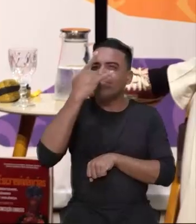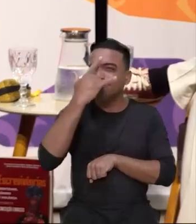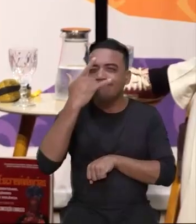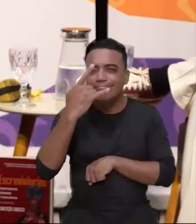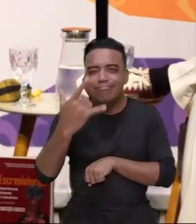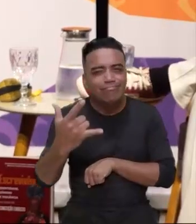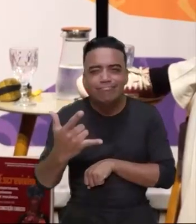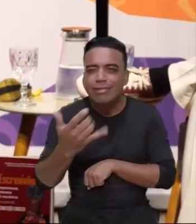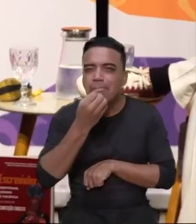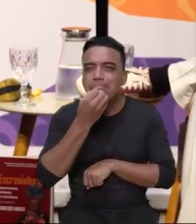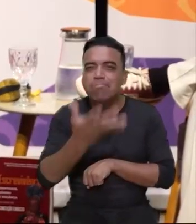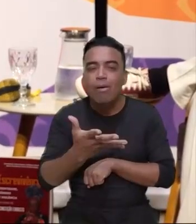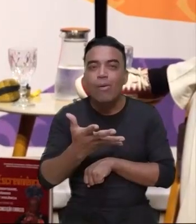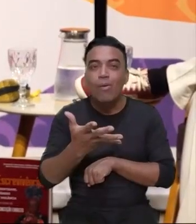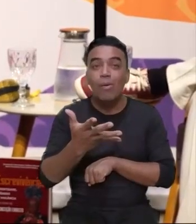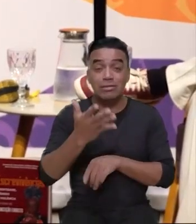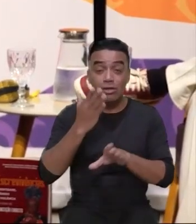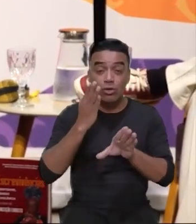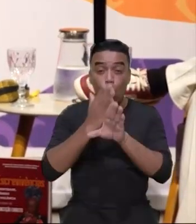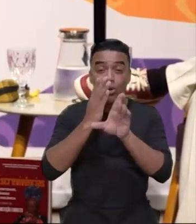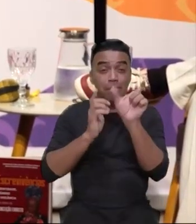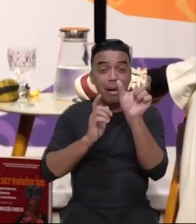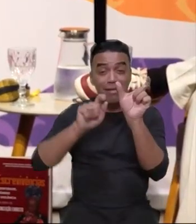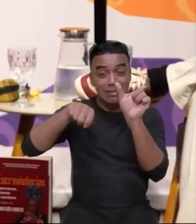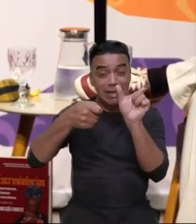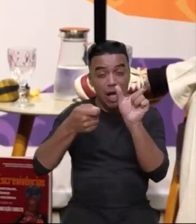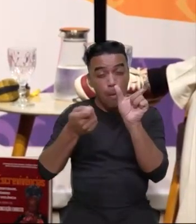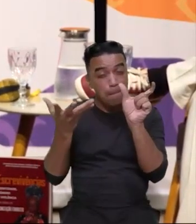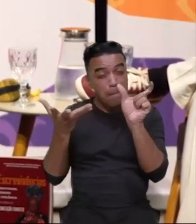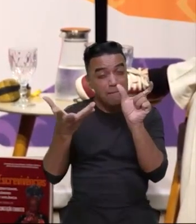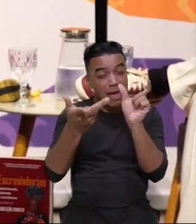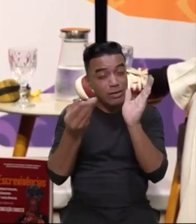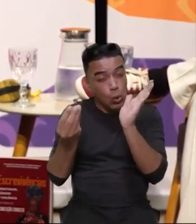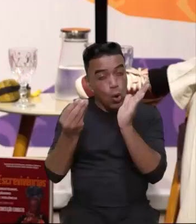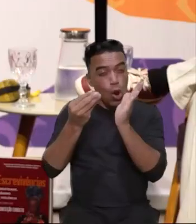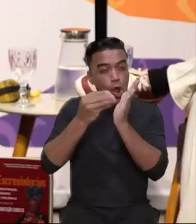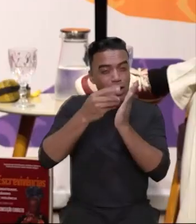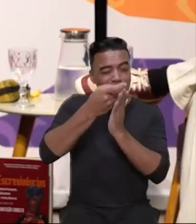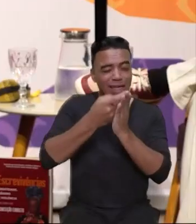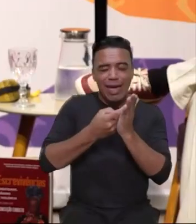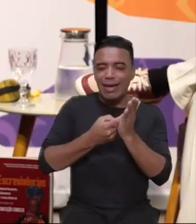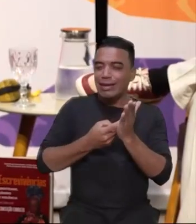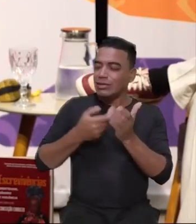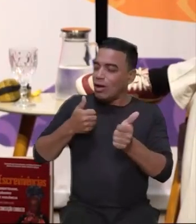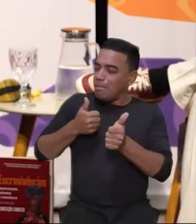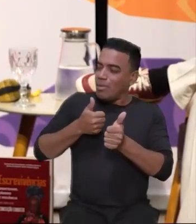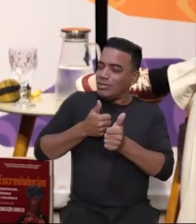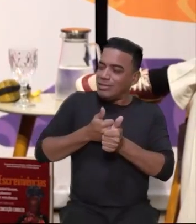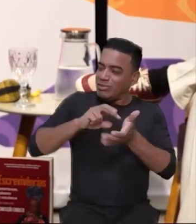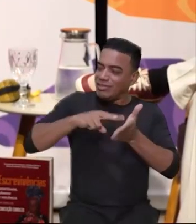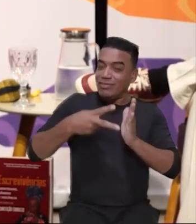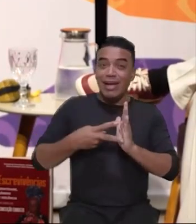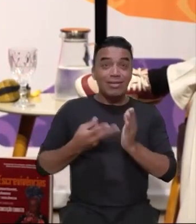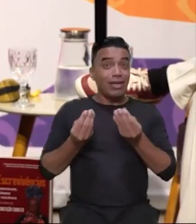é gratificante, porque, quando a gente encontra uma palavra que mais ou menos dá conta, que se aproxima